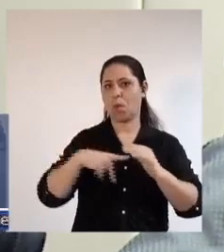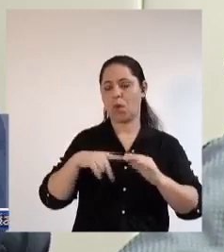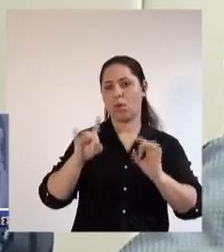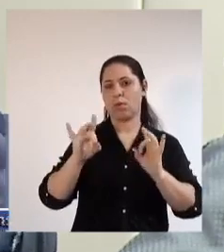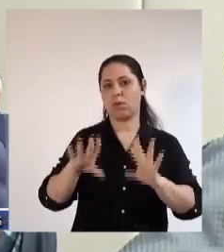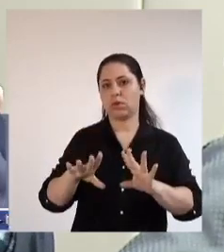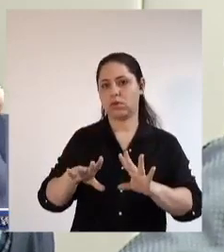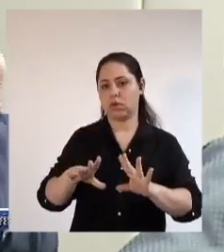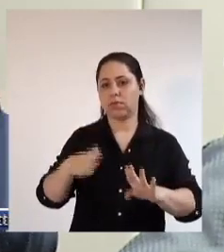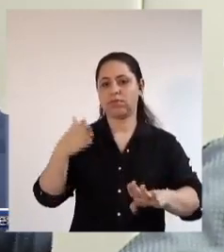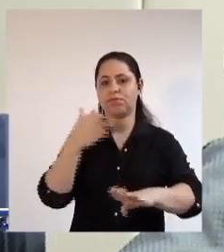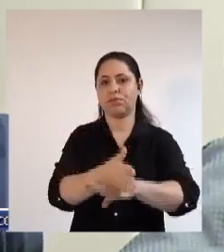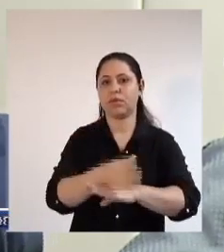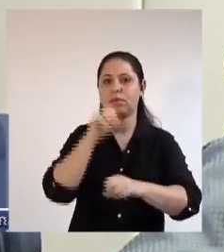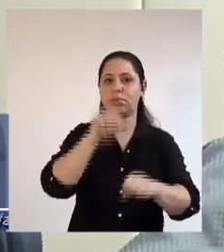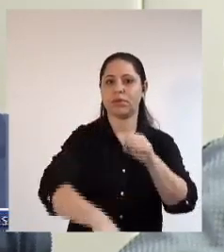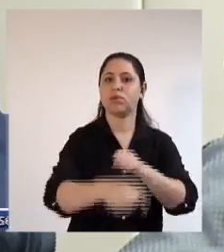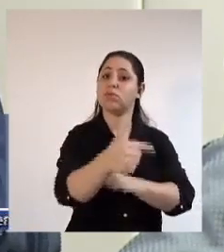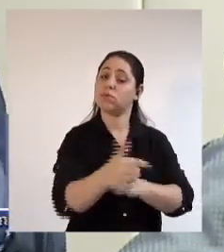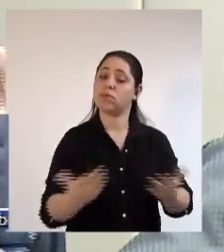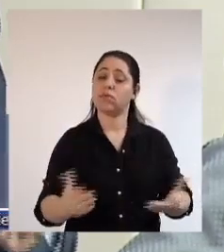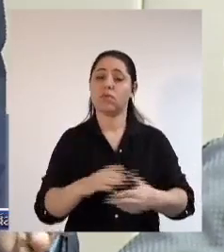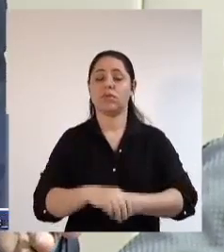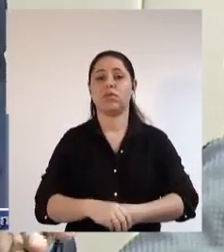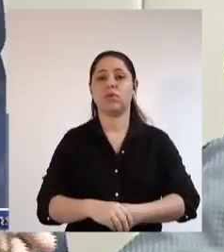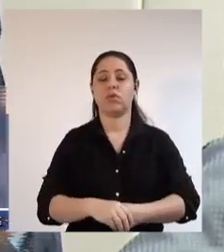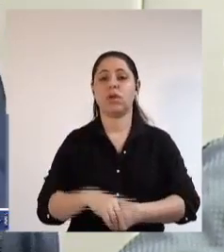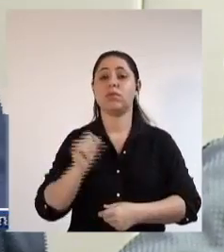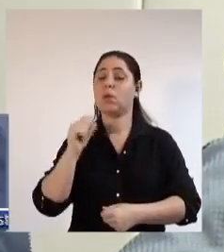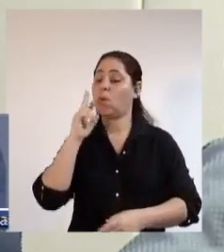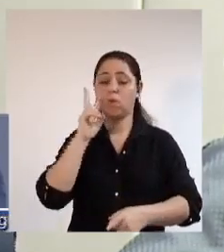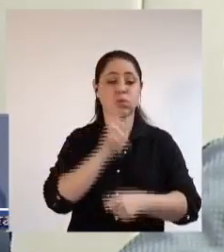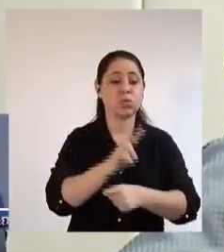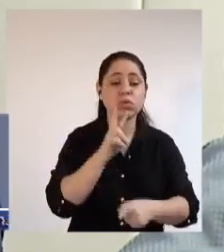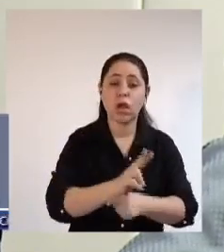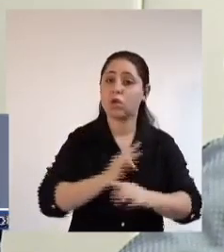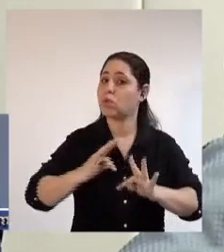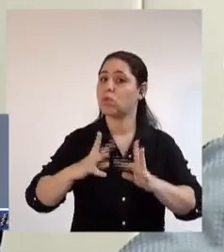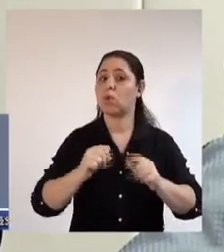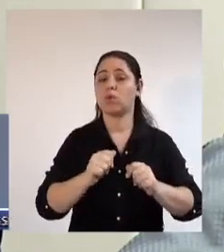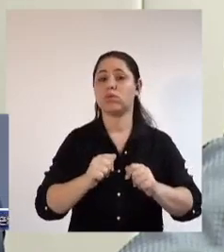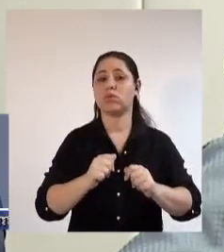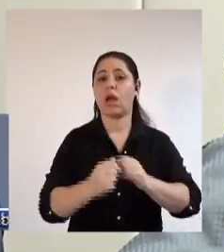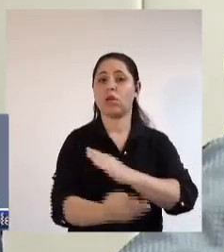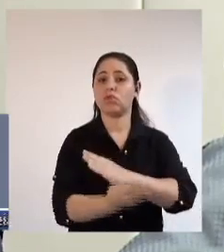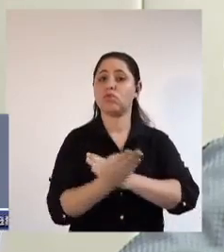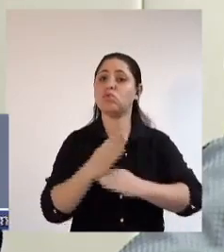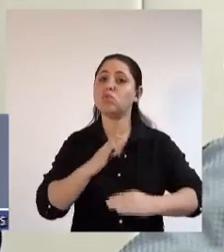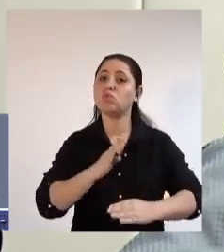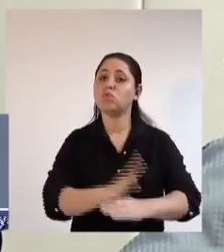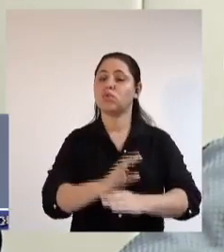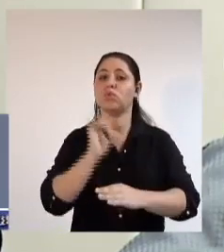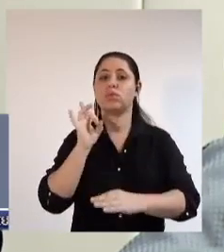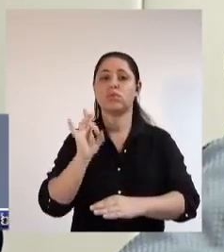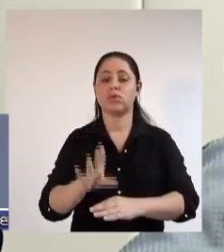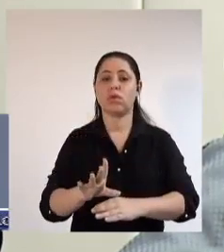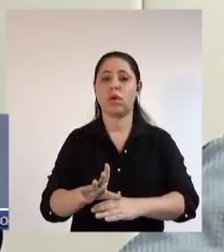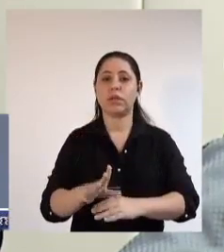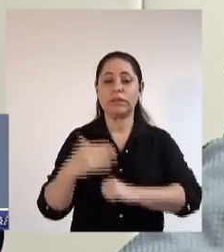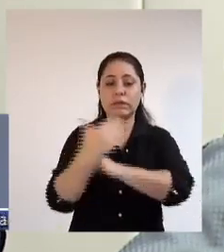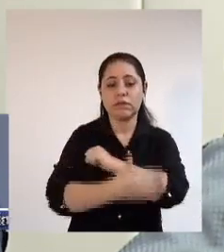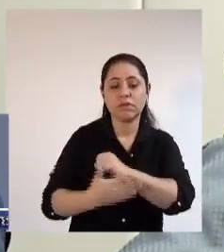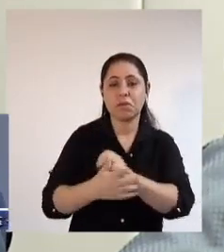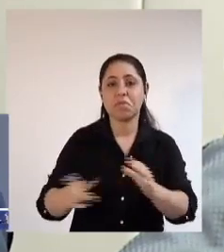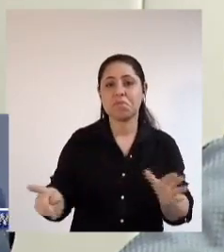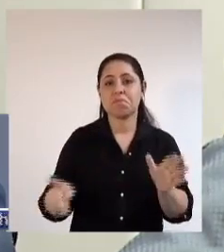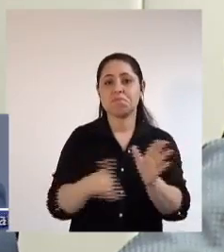a tal da sustentabilidade que todo mundo fala ninguém pode prejudicar o outro é sobre o sob o pretexto de defender o seu